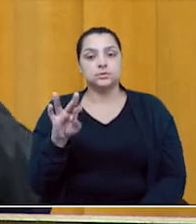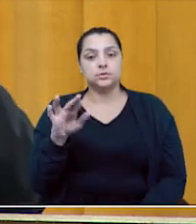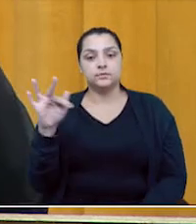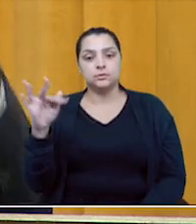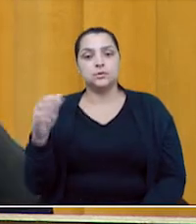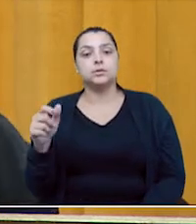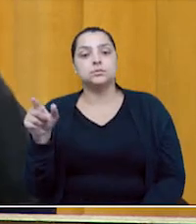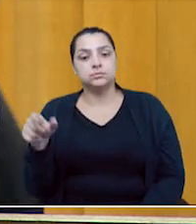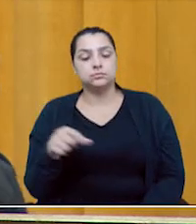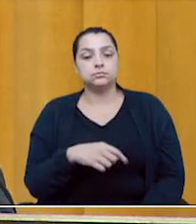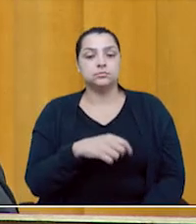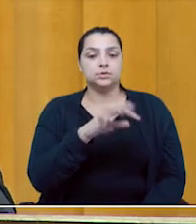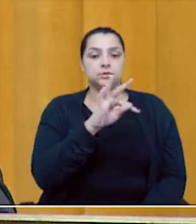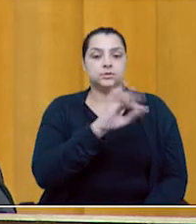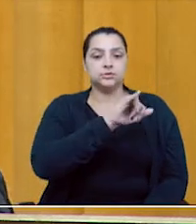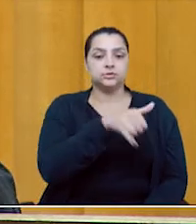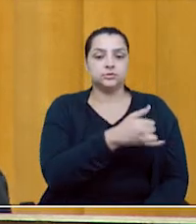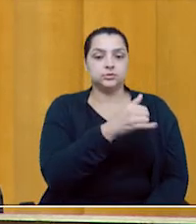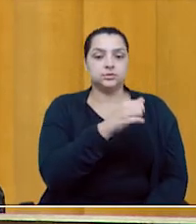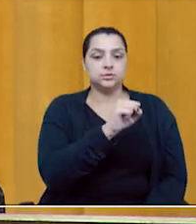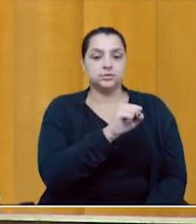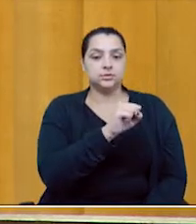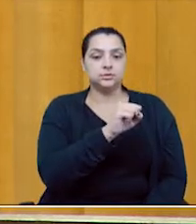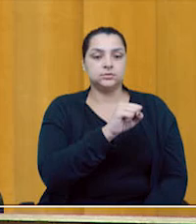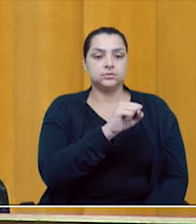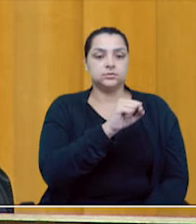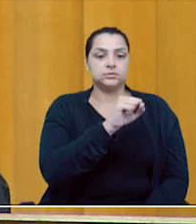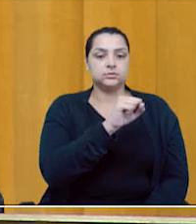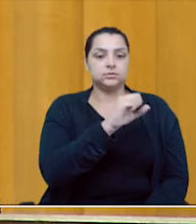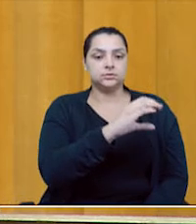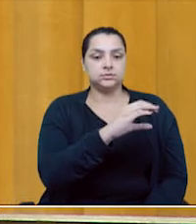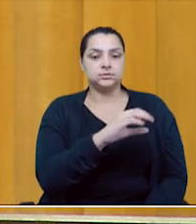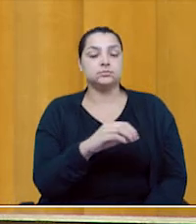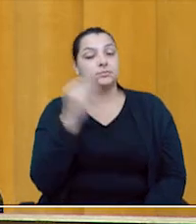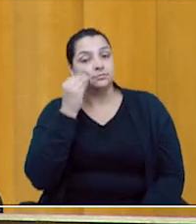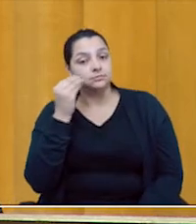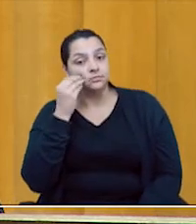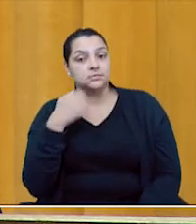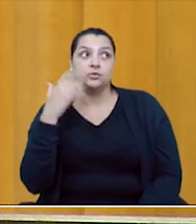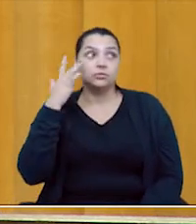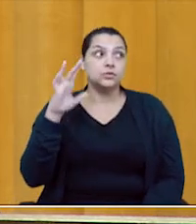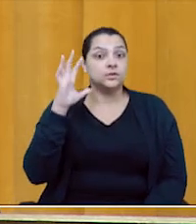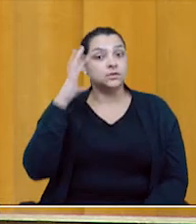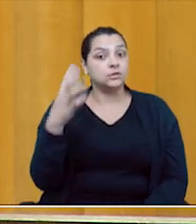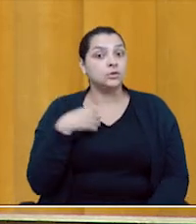está fazendo, já há alguns movimentos, mas isso não sei se é a solução, eu não estou defendendo isso, estou dizendo que isso tem que ser